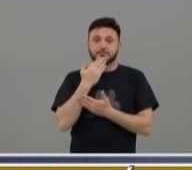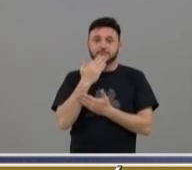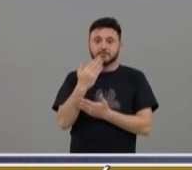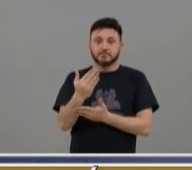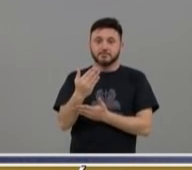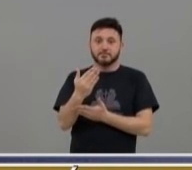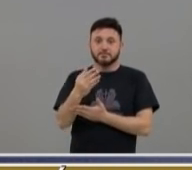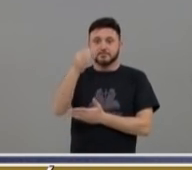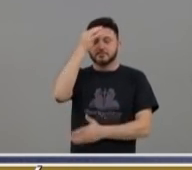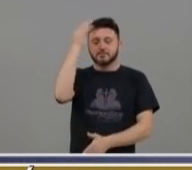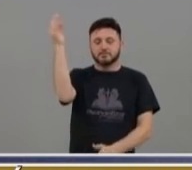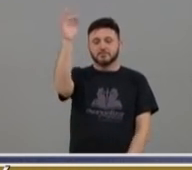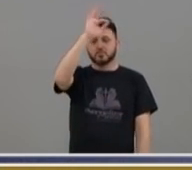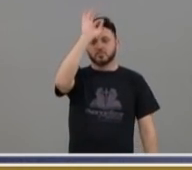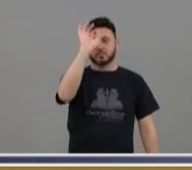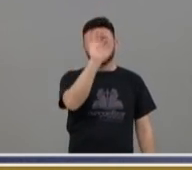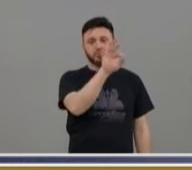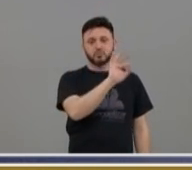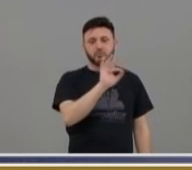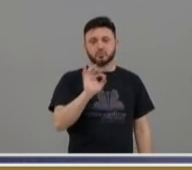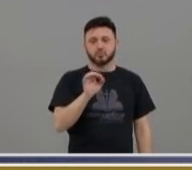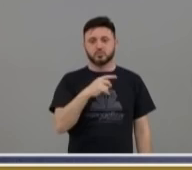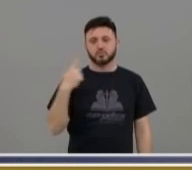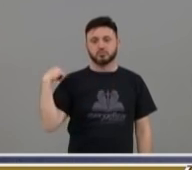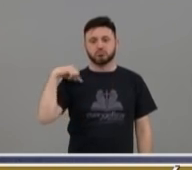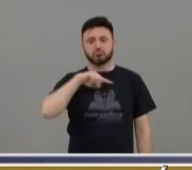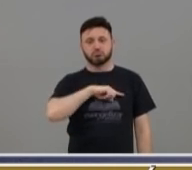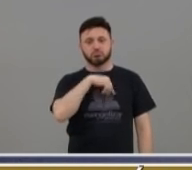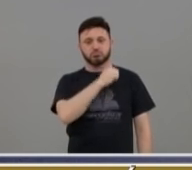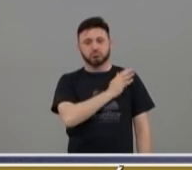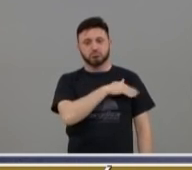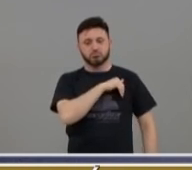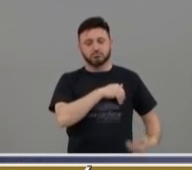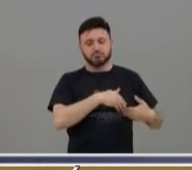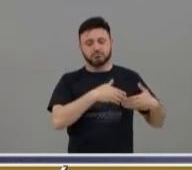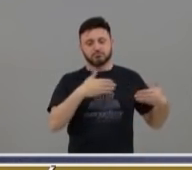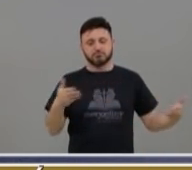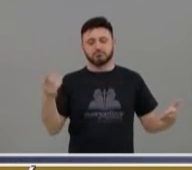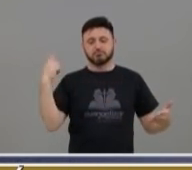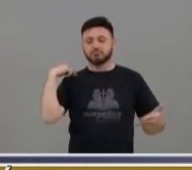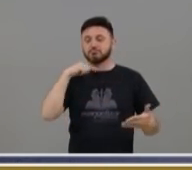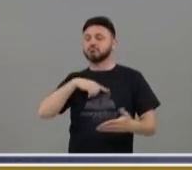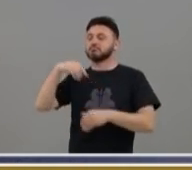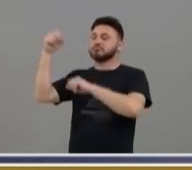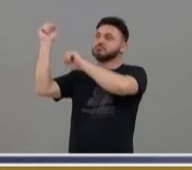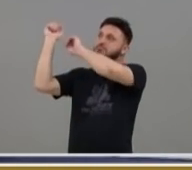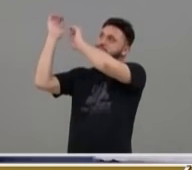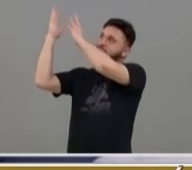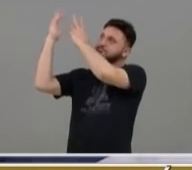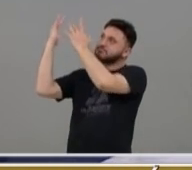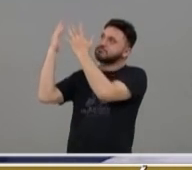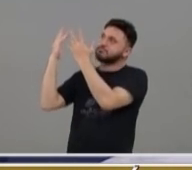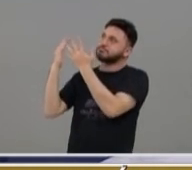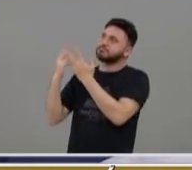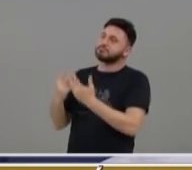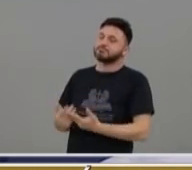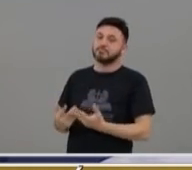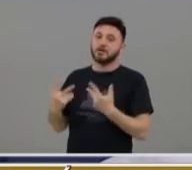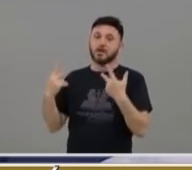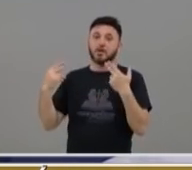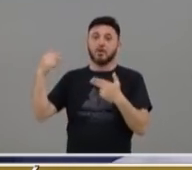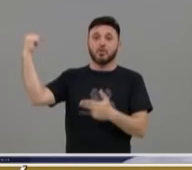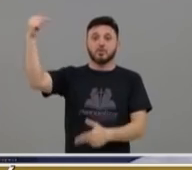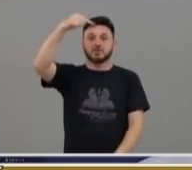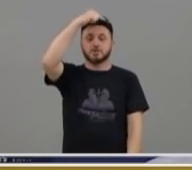Santo sobre cada um de nós, abrindo as suas mãos. Hoje você vai pedir essa graça do Espírito Santo como fonte de